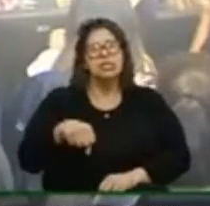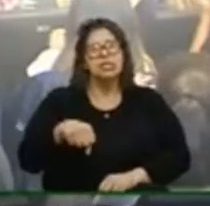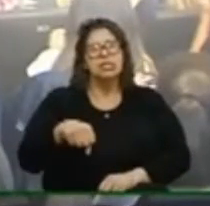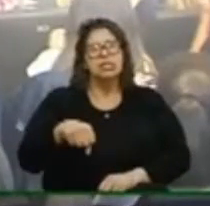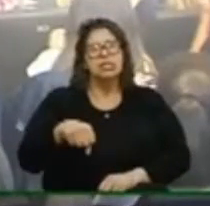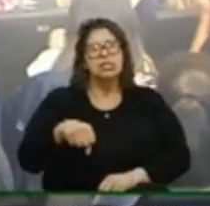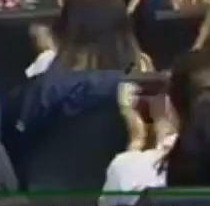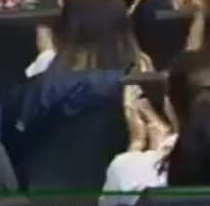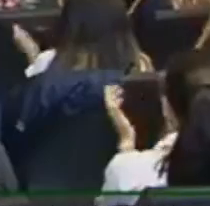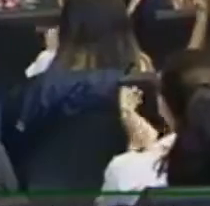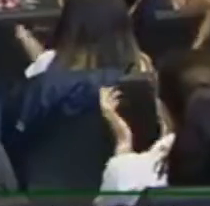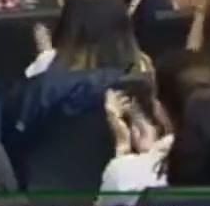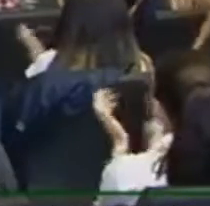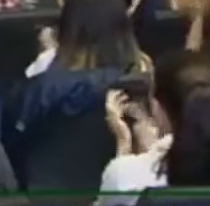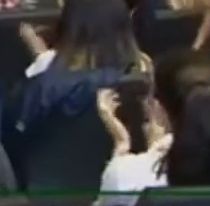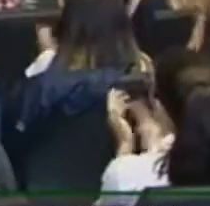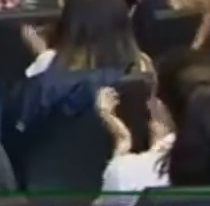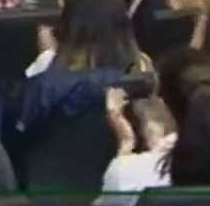ah